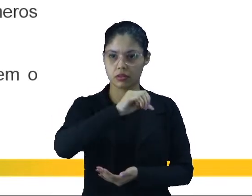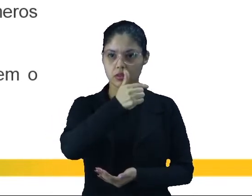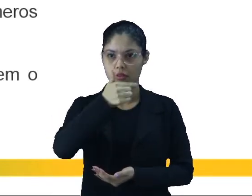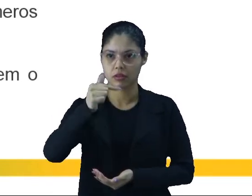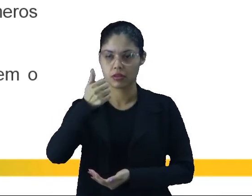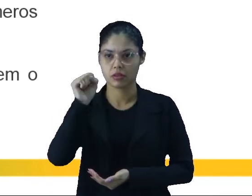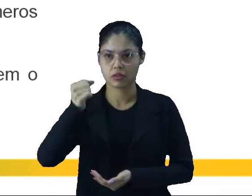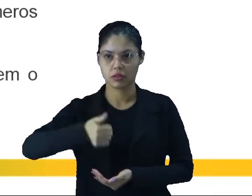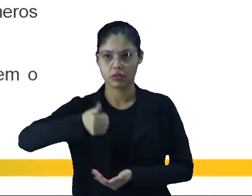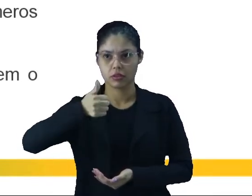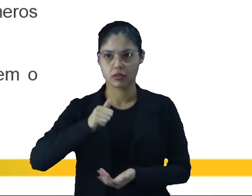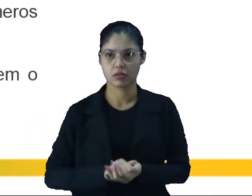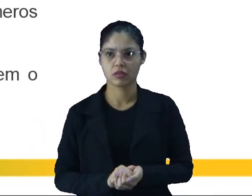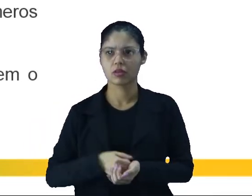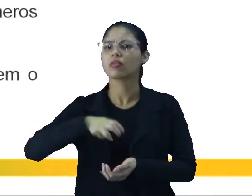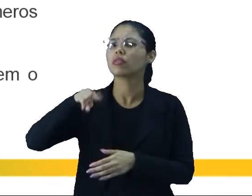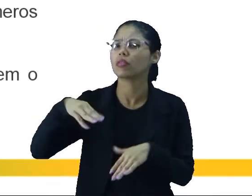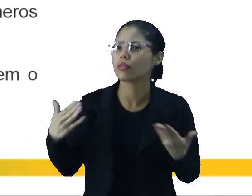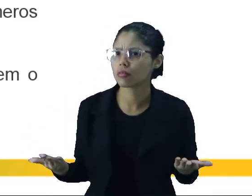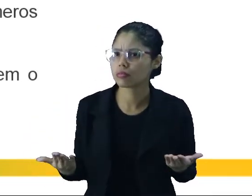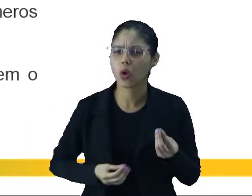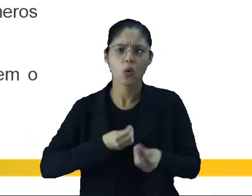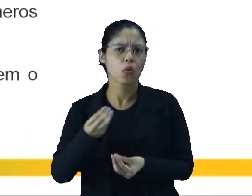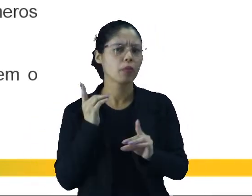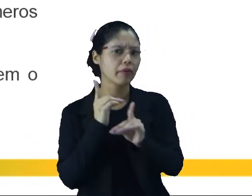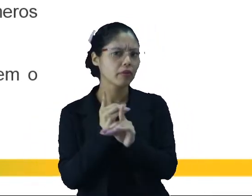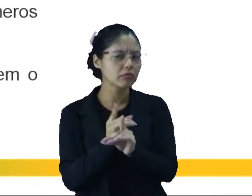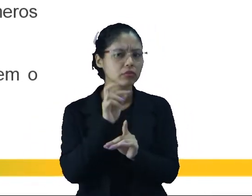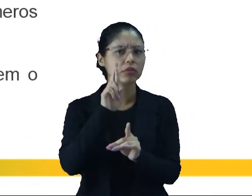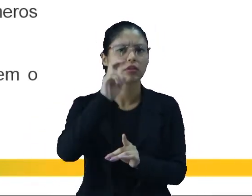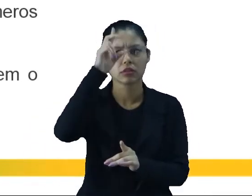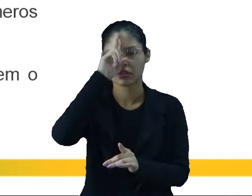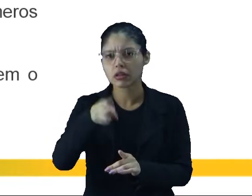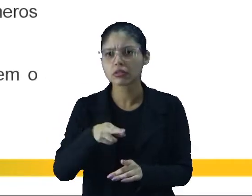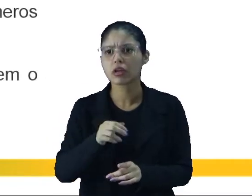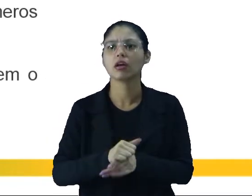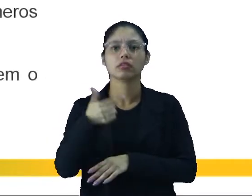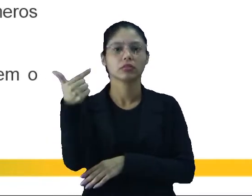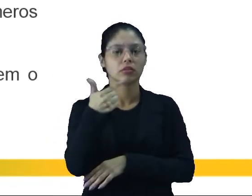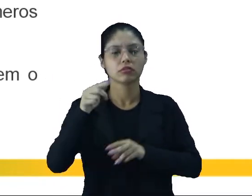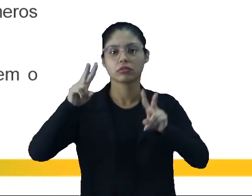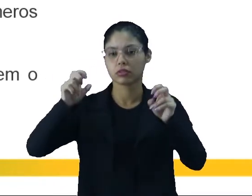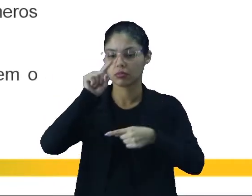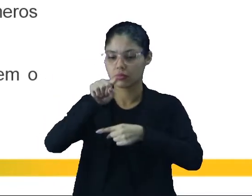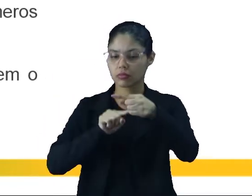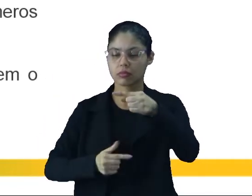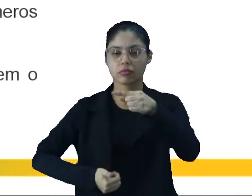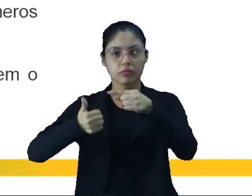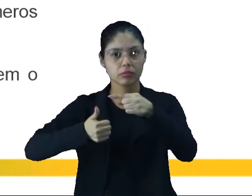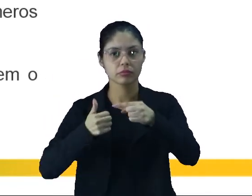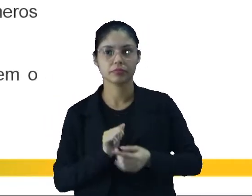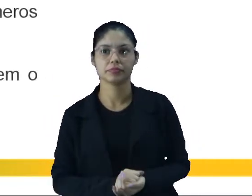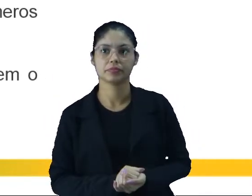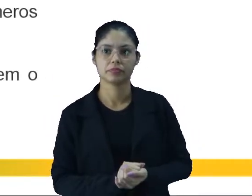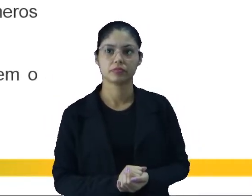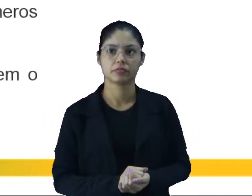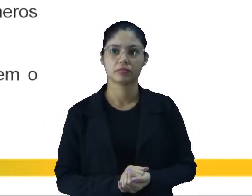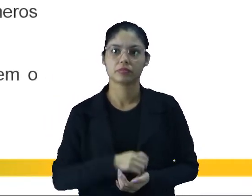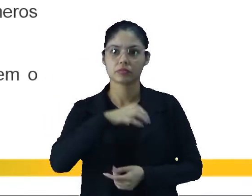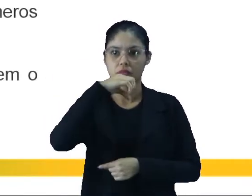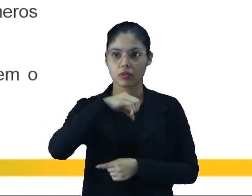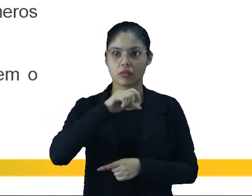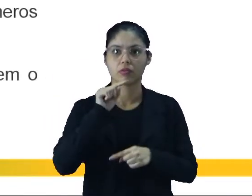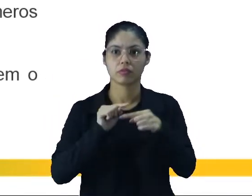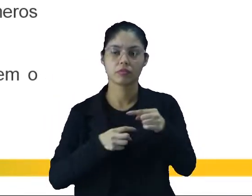9, 27, 81. Quem é a razão? Professor, como é que eu acho a razão? Pega o segundo termo e divide pelo primeiro. 9 dividido